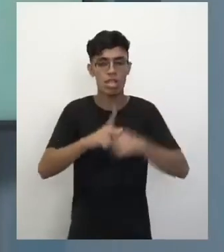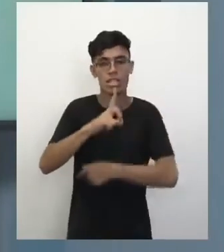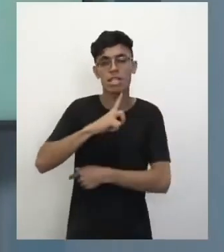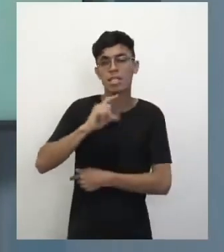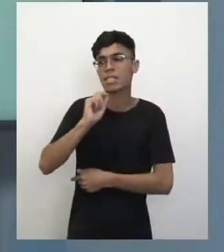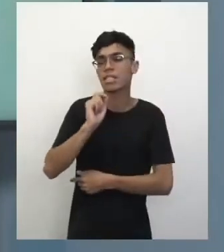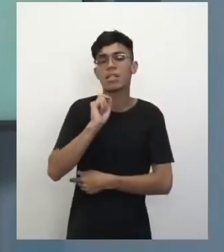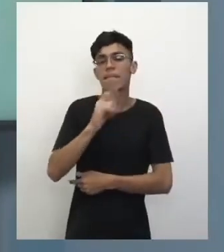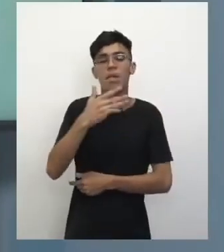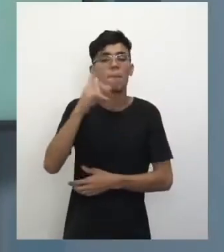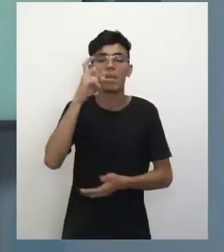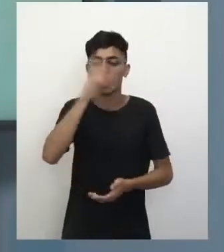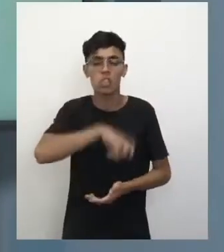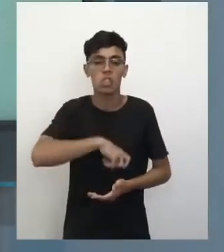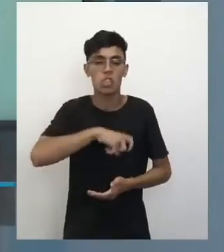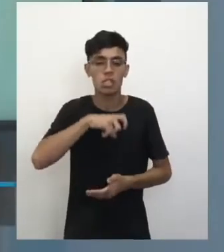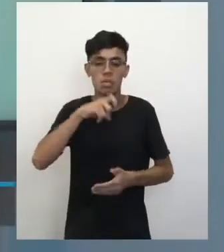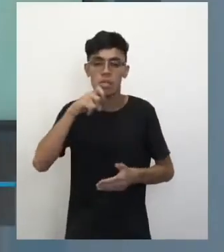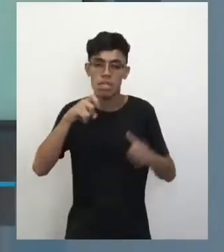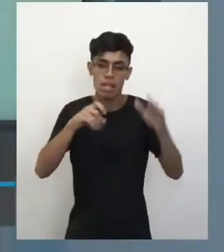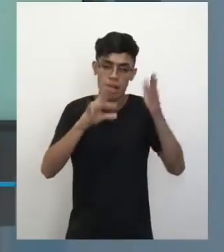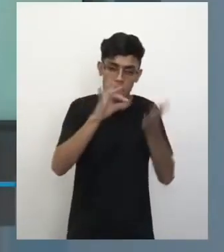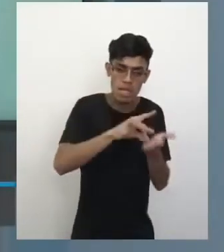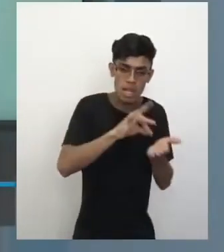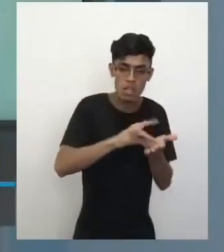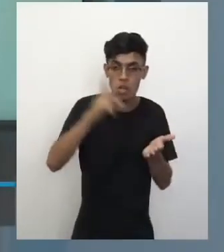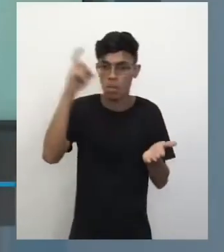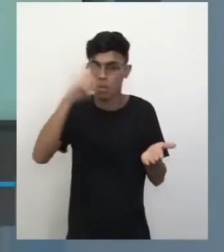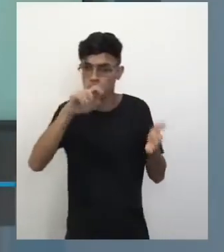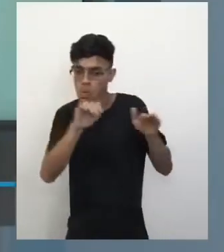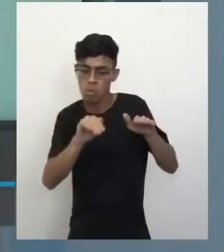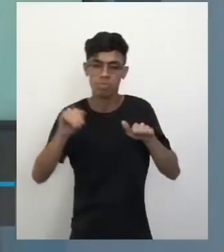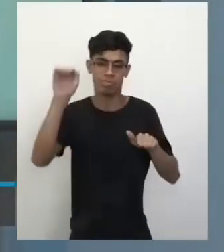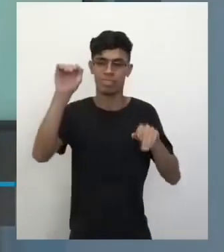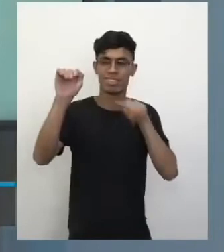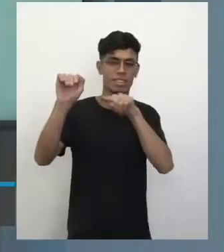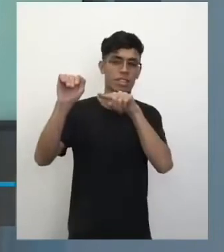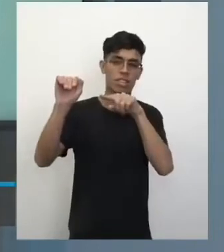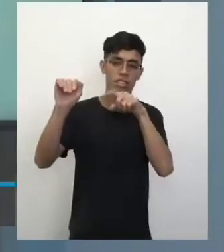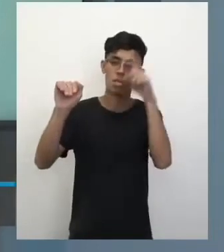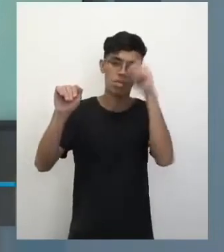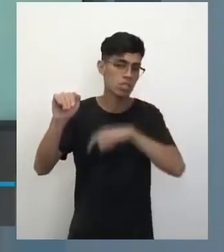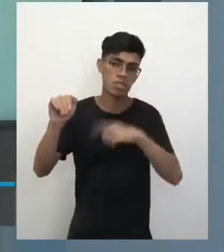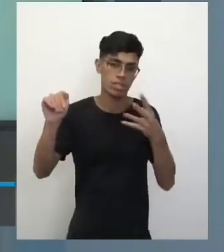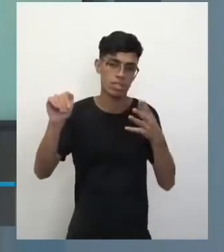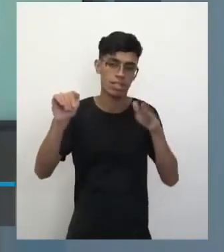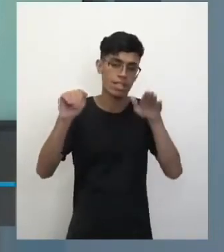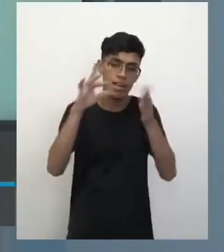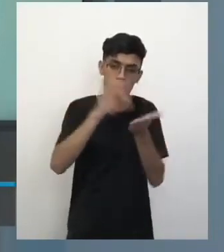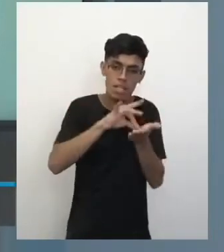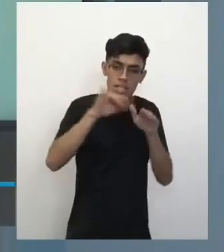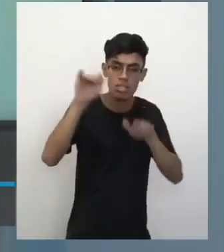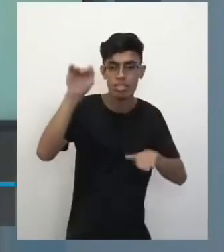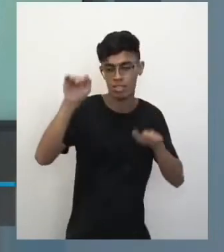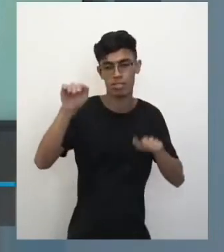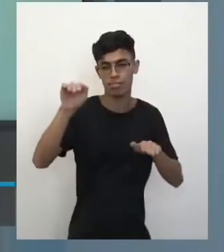vezes uma mentira prevalece sobre a verdade, né? Então, não foi diferente na época do Darwin, tá bom? Muito